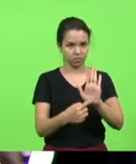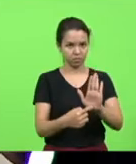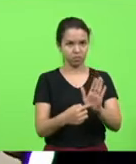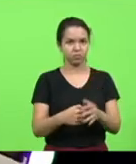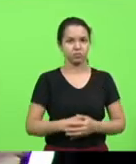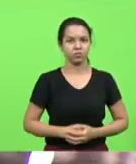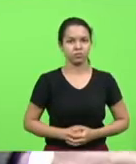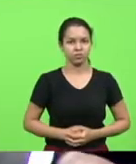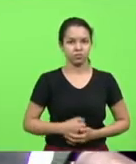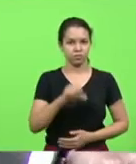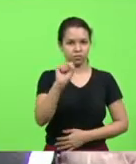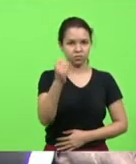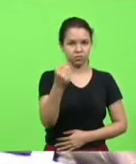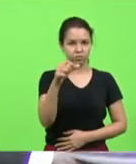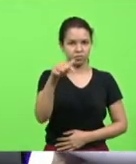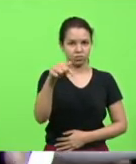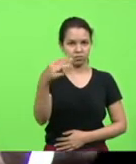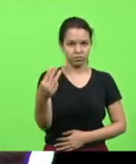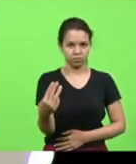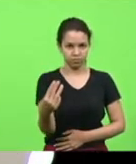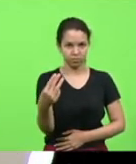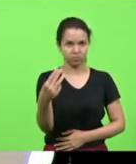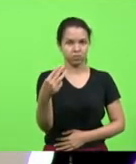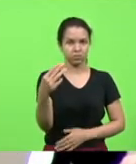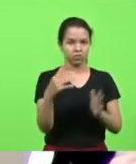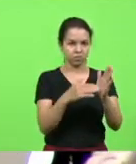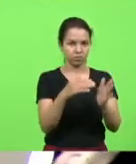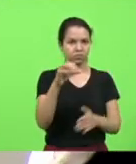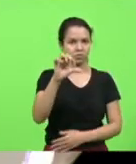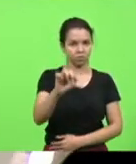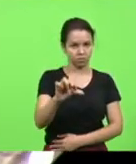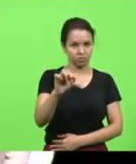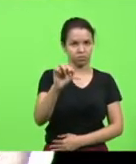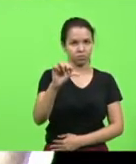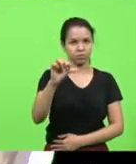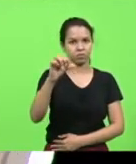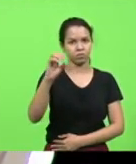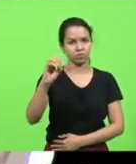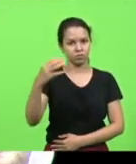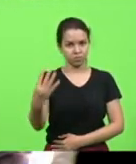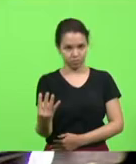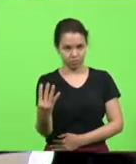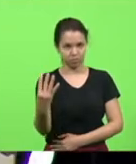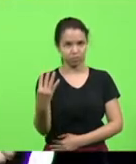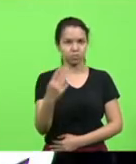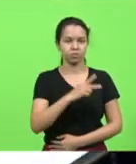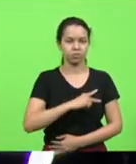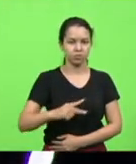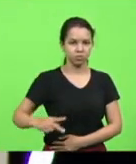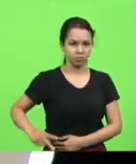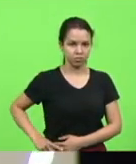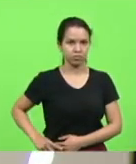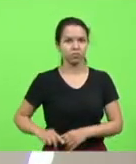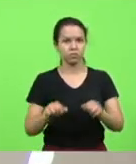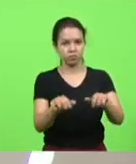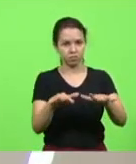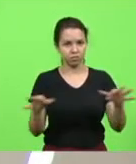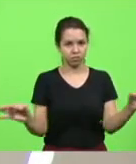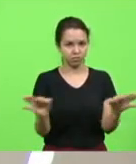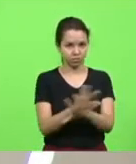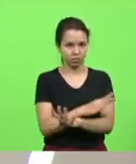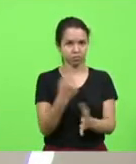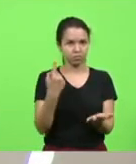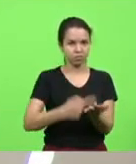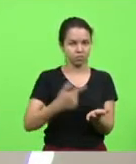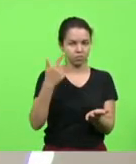indicações 873 a 904. Esta presidência encerra a presente sessão e